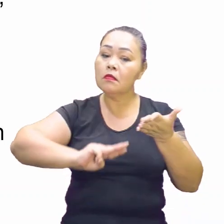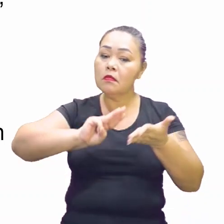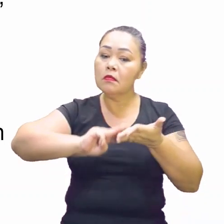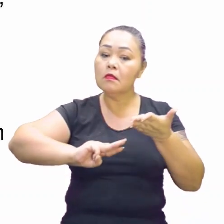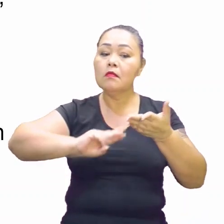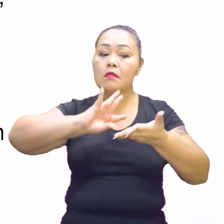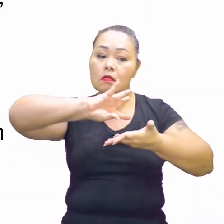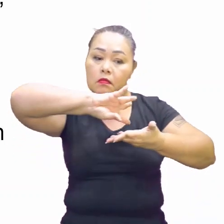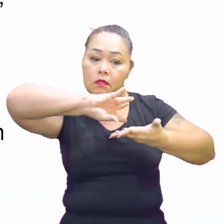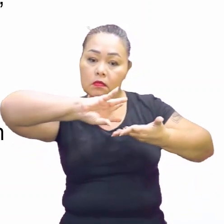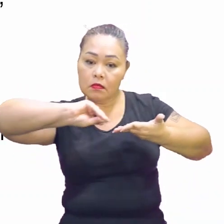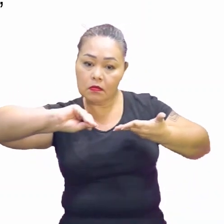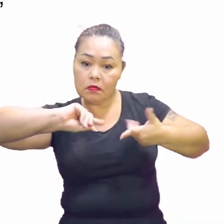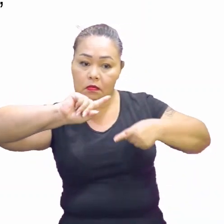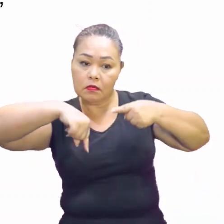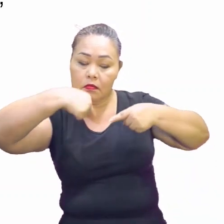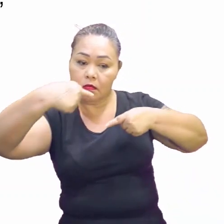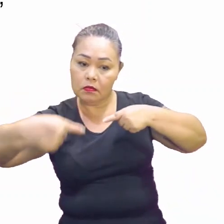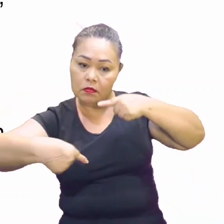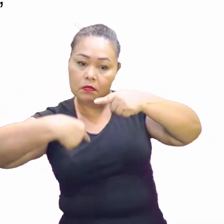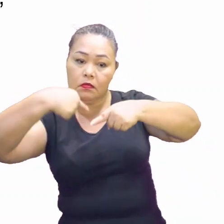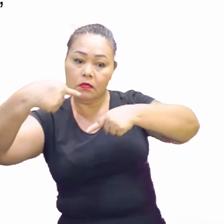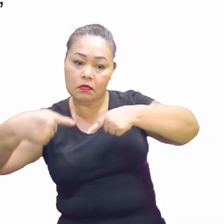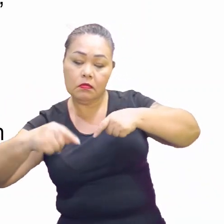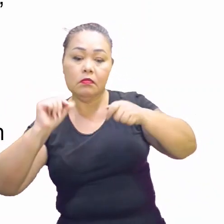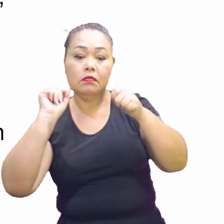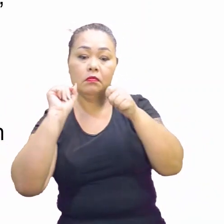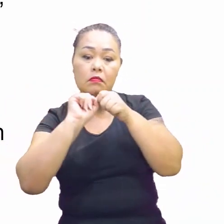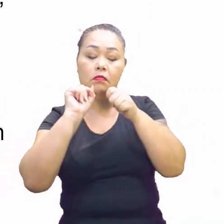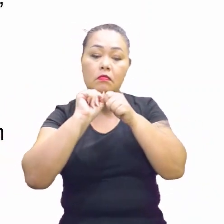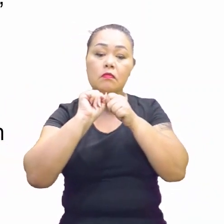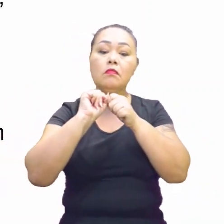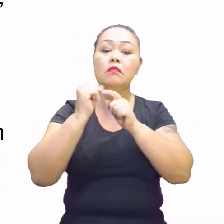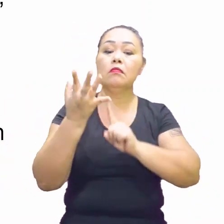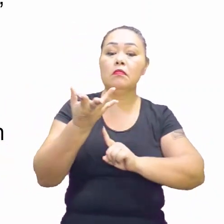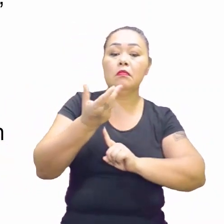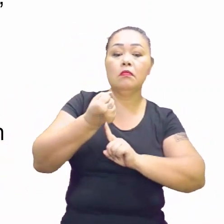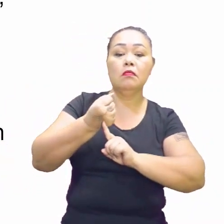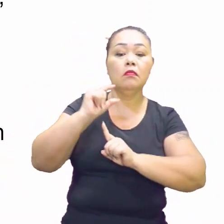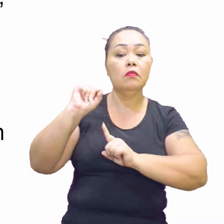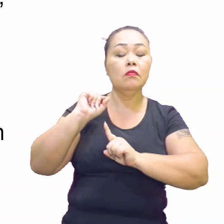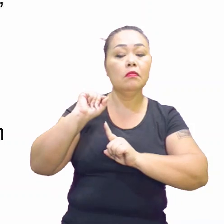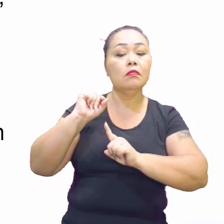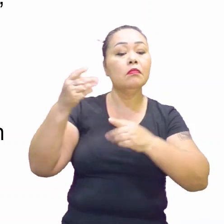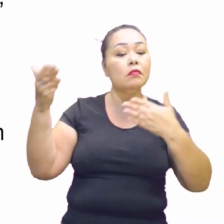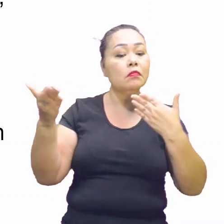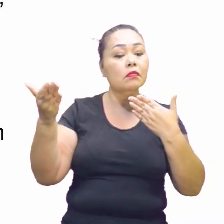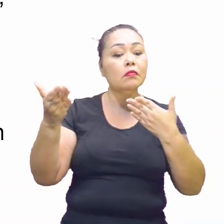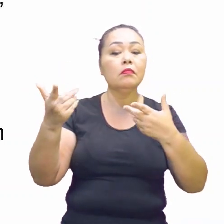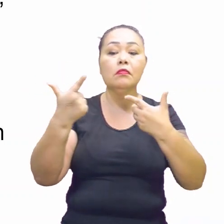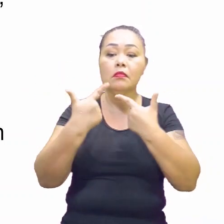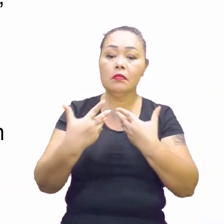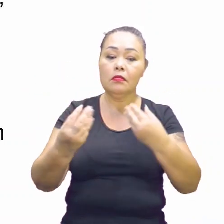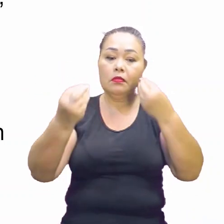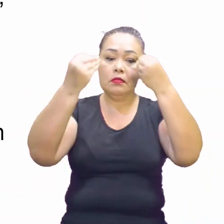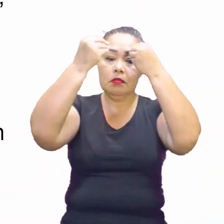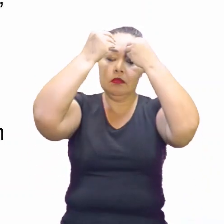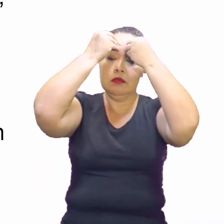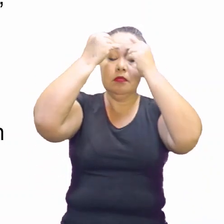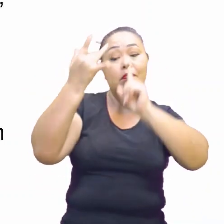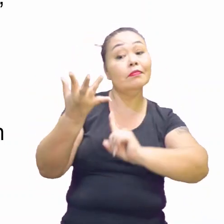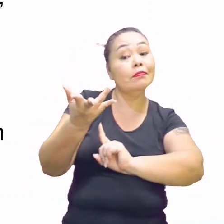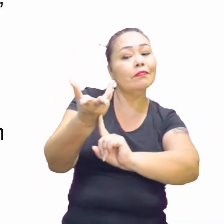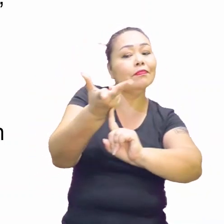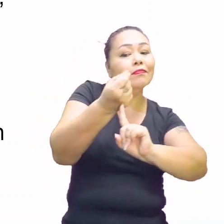método de produção em série para a confecção da obra de arte, o que atualiza